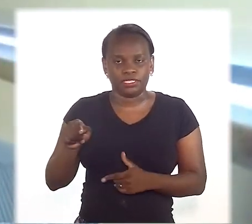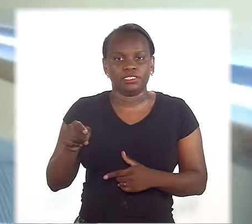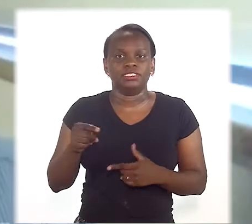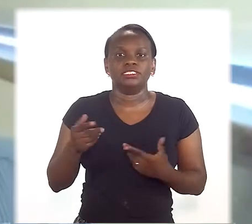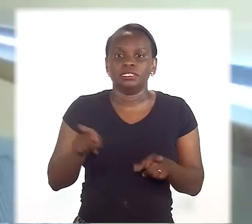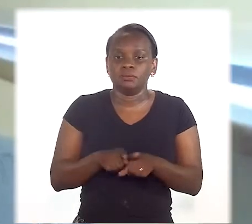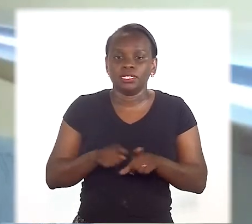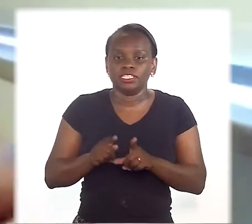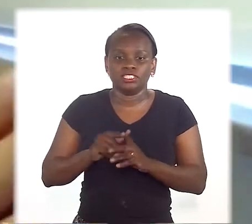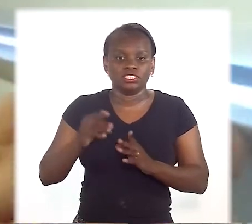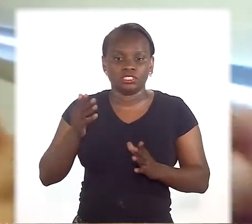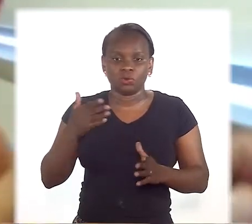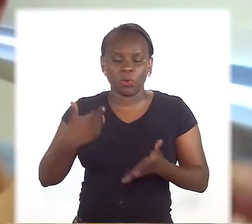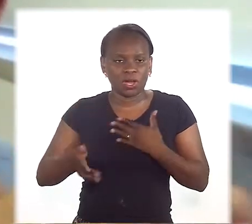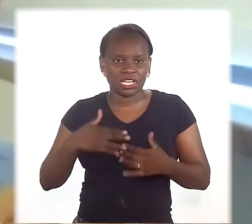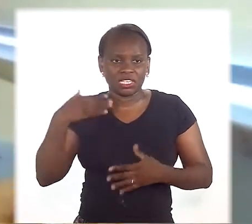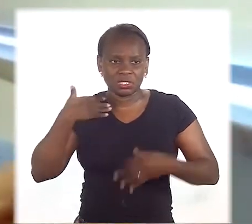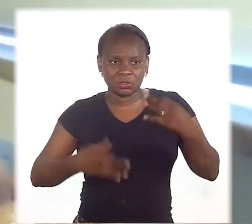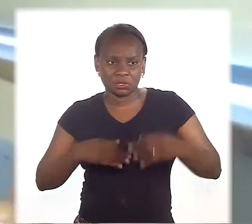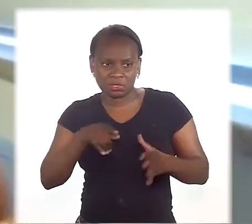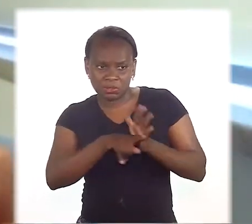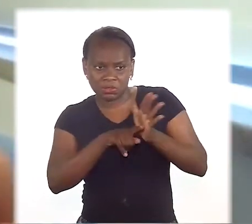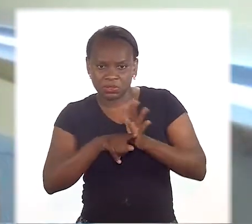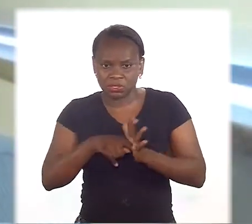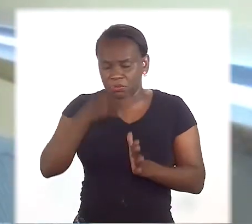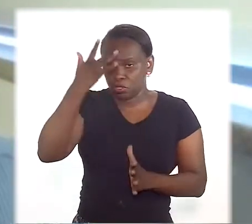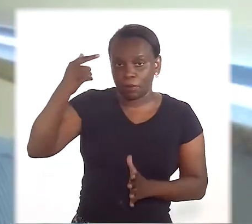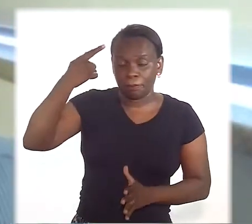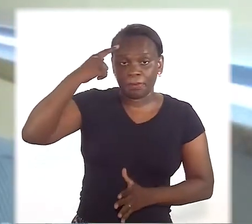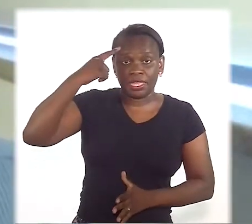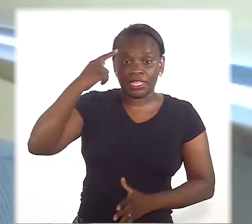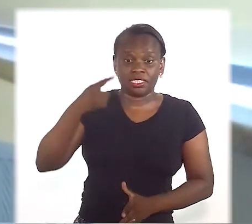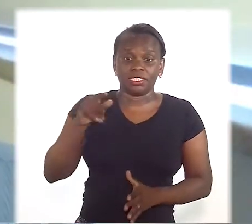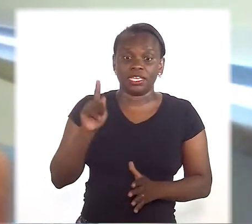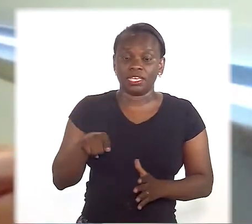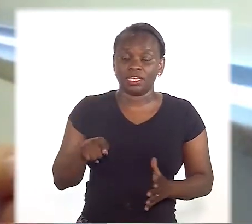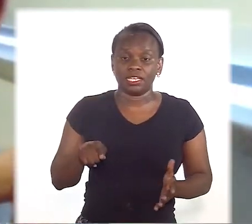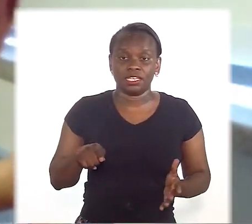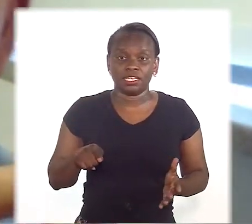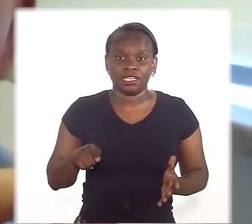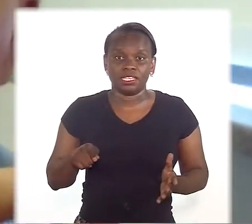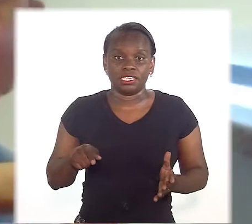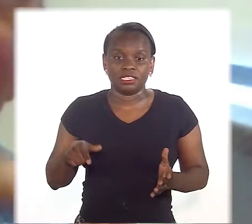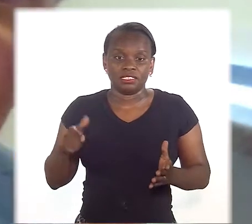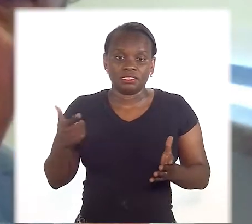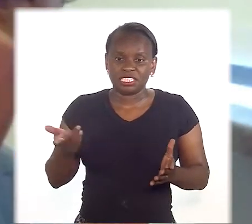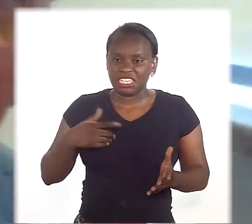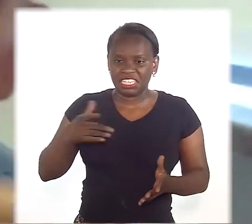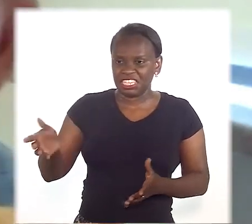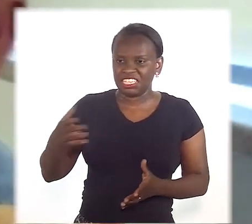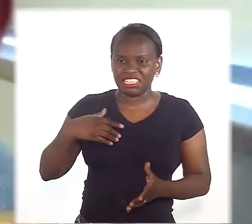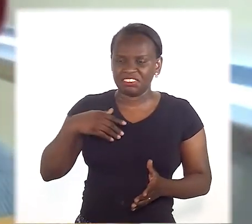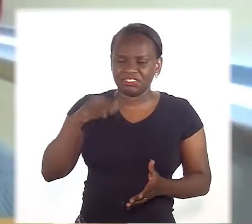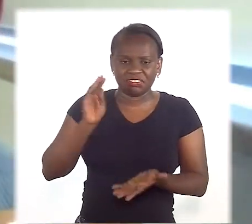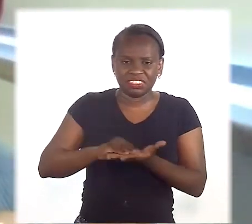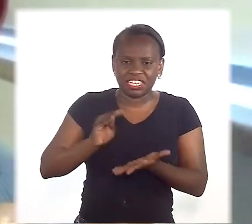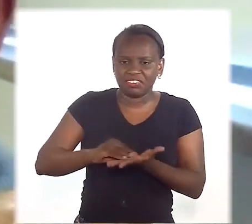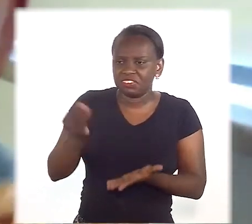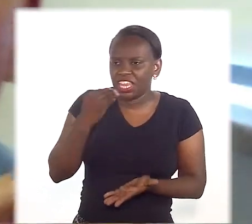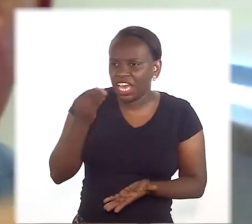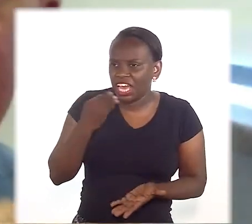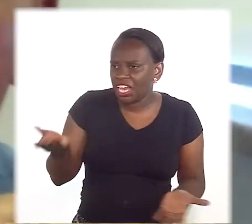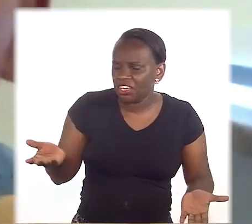problema e eliminar todo o julgamento de valor, porque as pessoas imaginam tratar-se de uma questão de caráter,